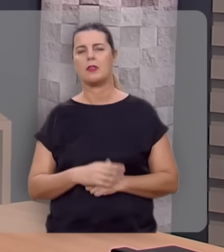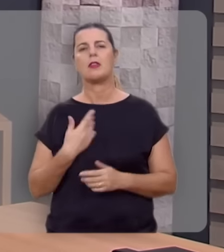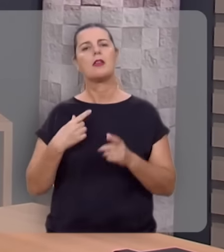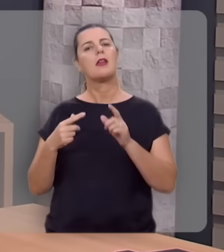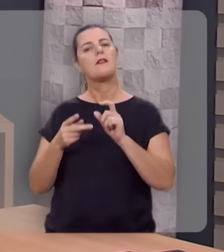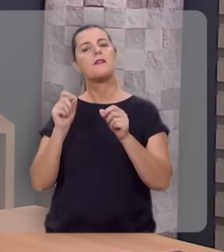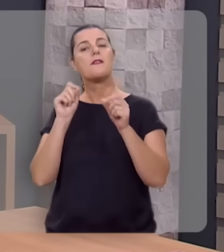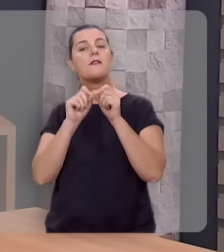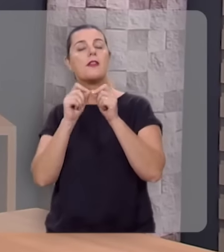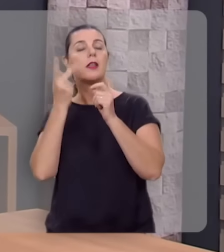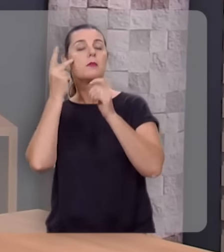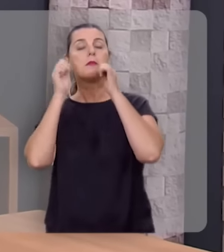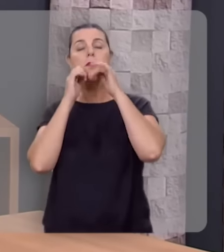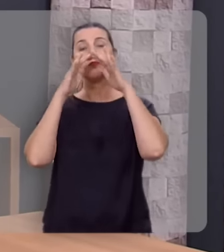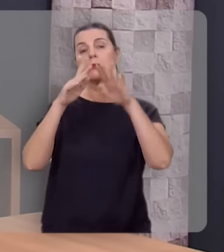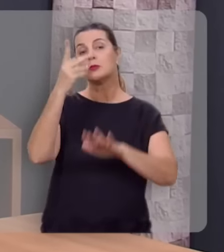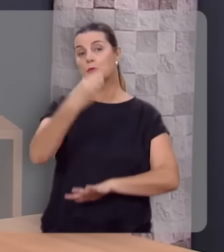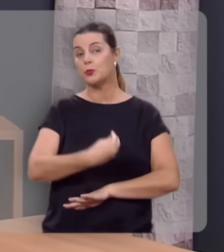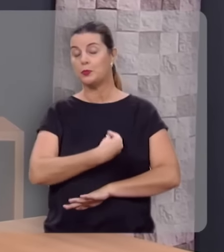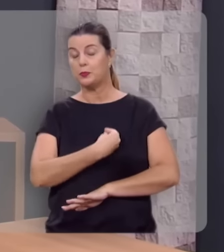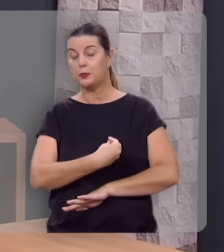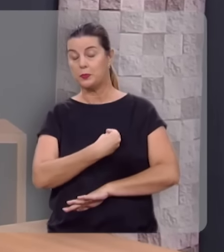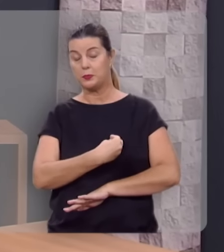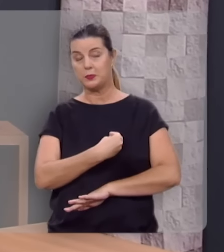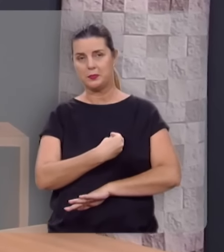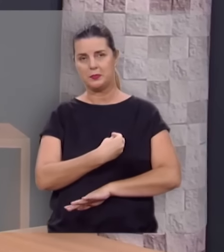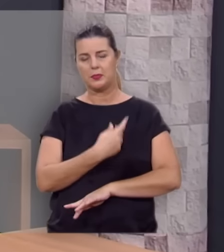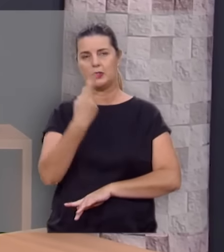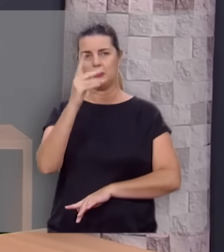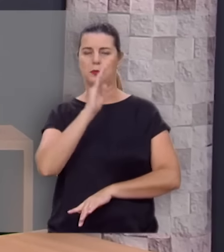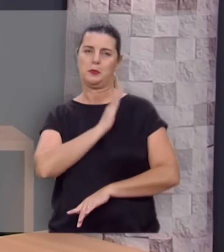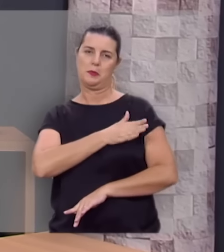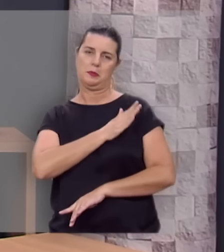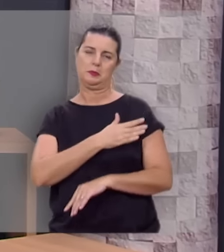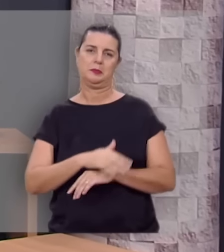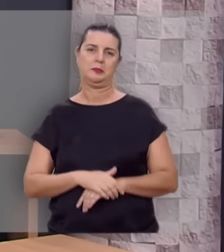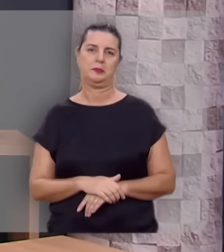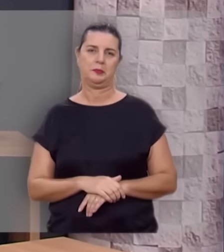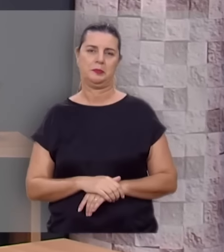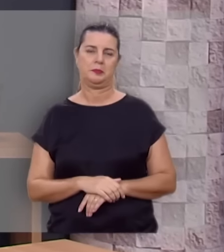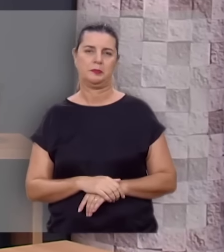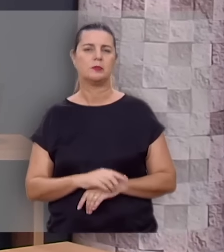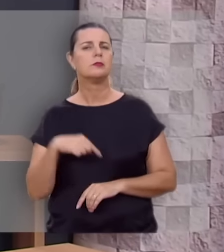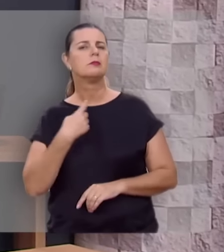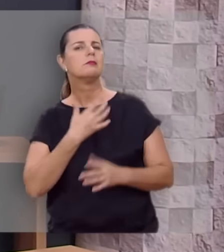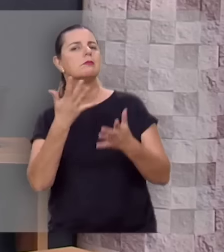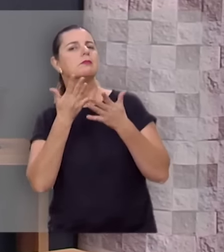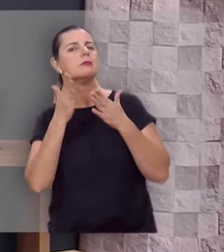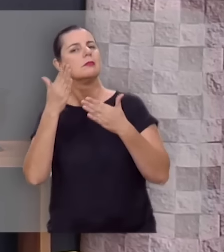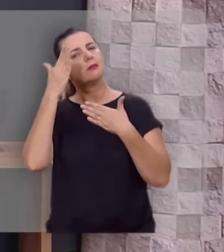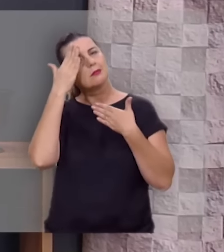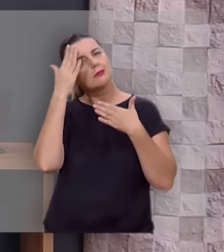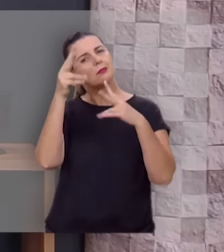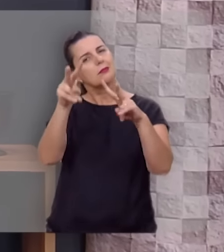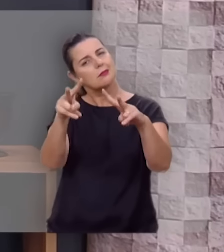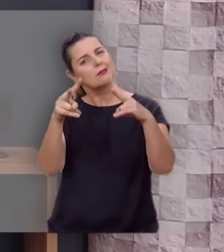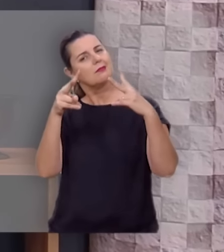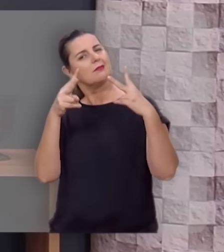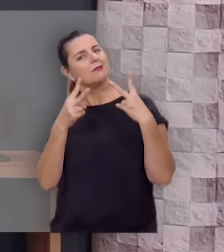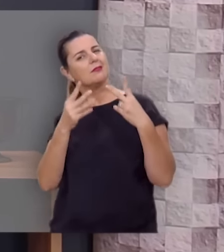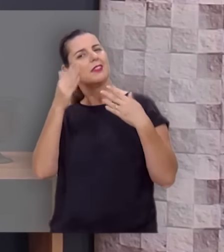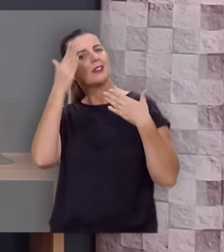é destinado a abençoar a sua vida e o seu coração. Queremos agradecer a sua